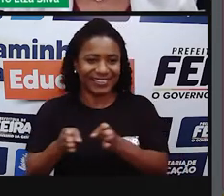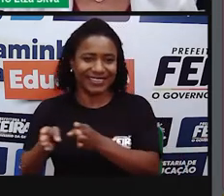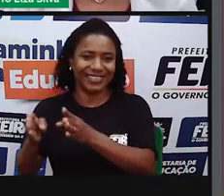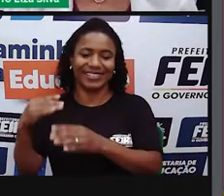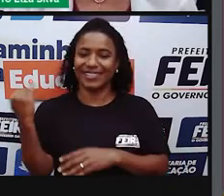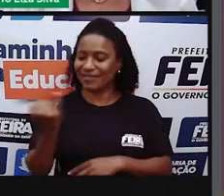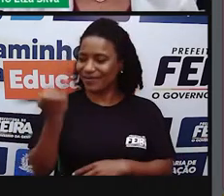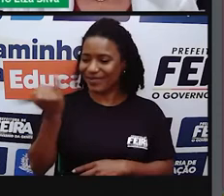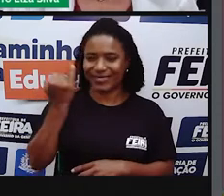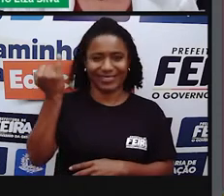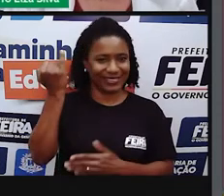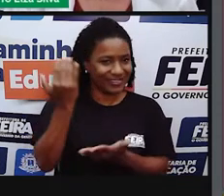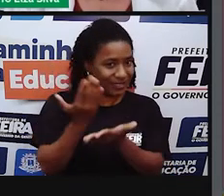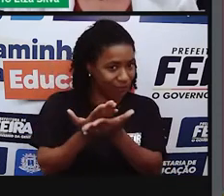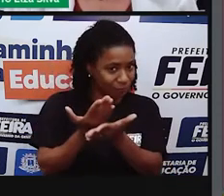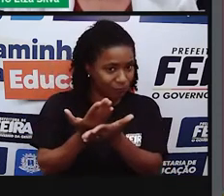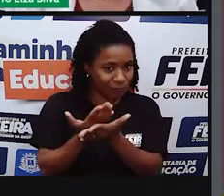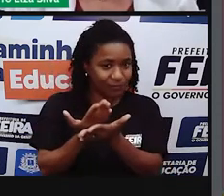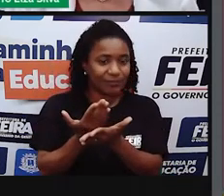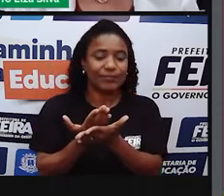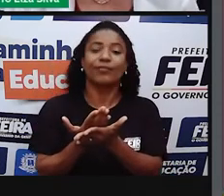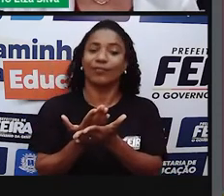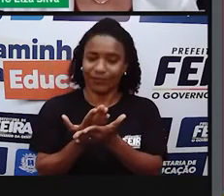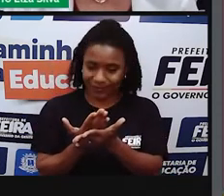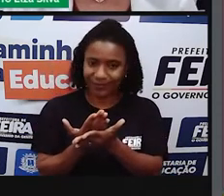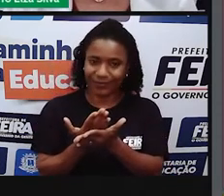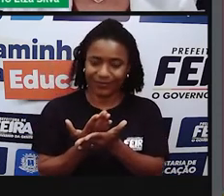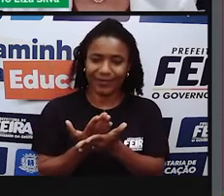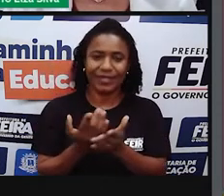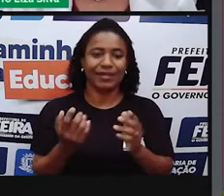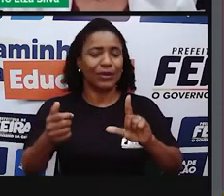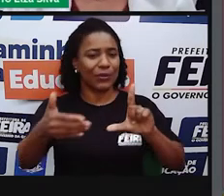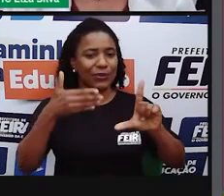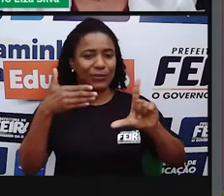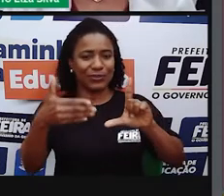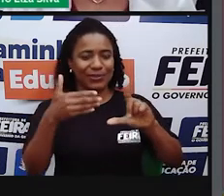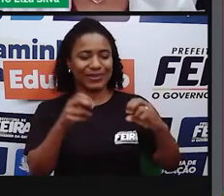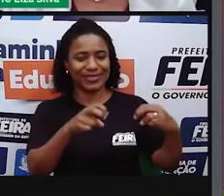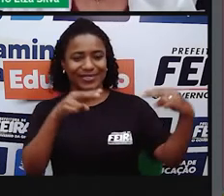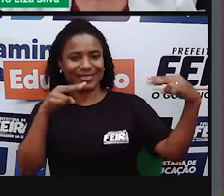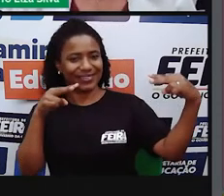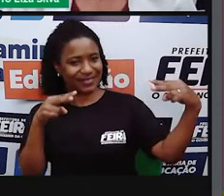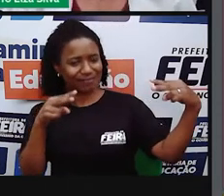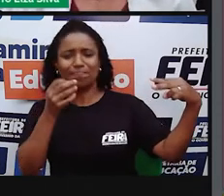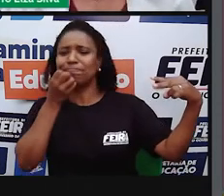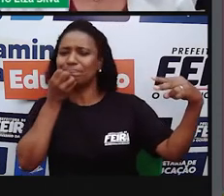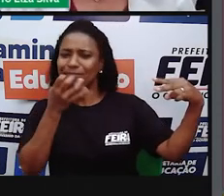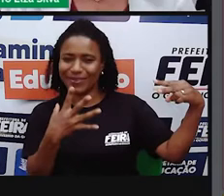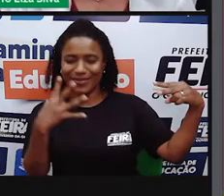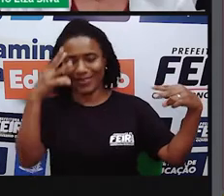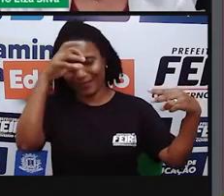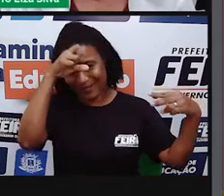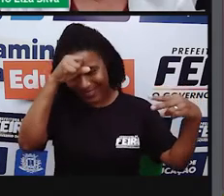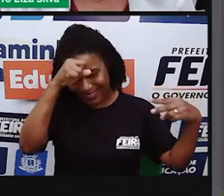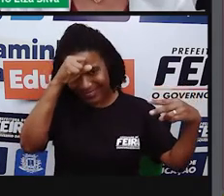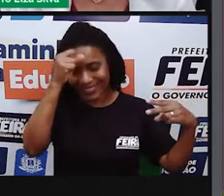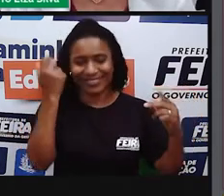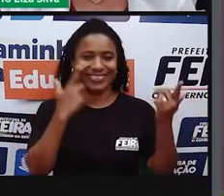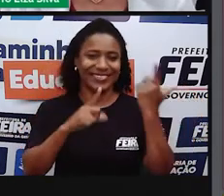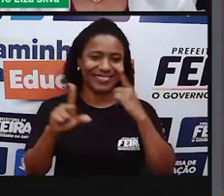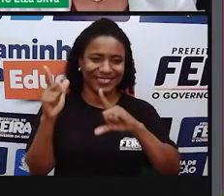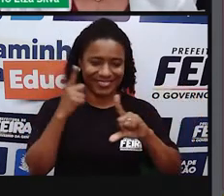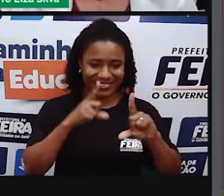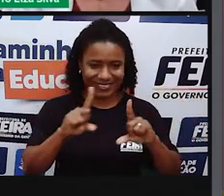de estudo. Vamos tornar a nossa sala de aula virtual um ambiente saudável e produtivo para